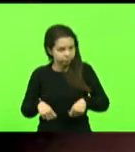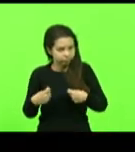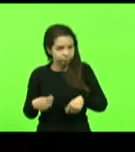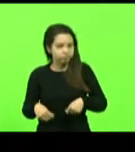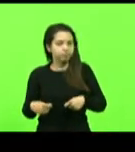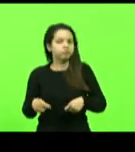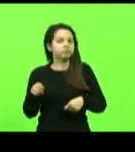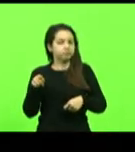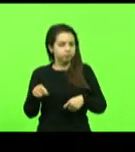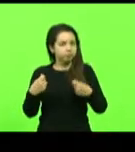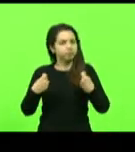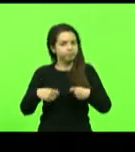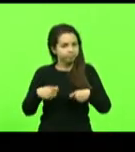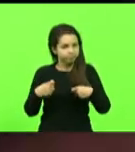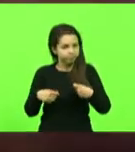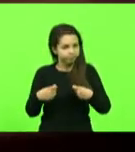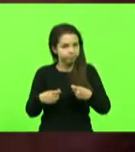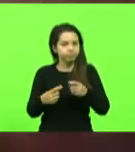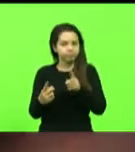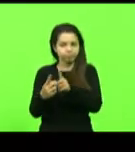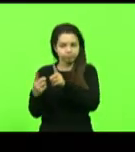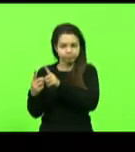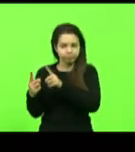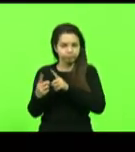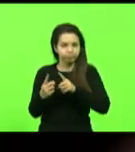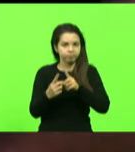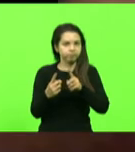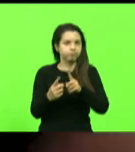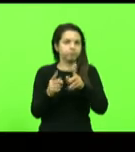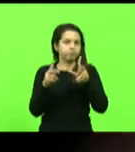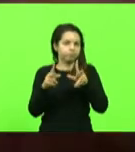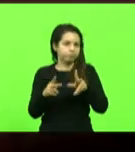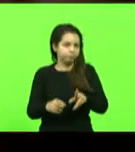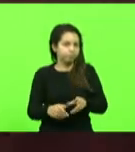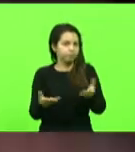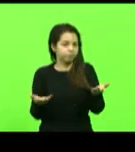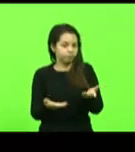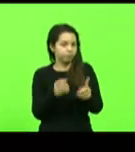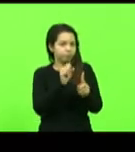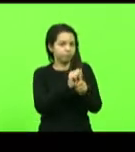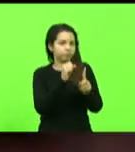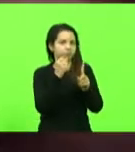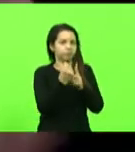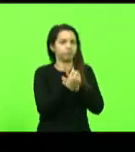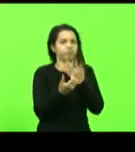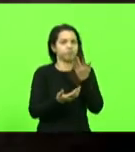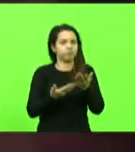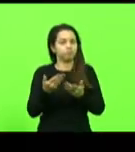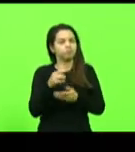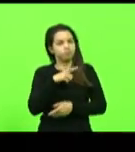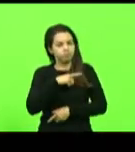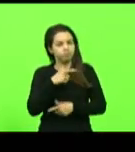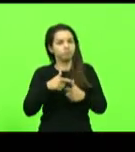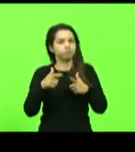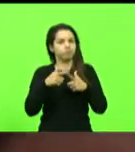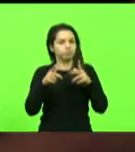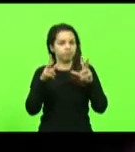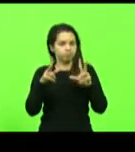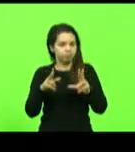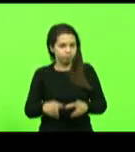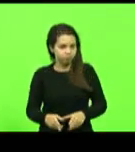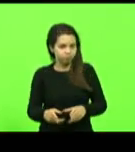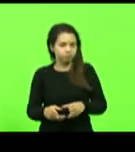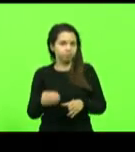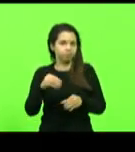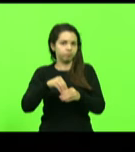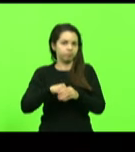Porque assim como está a assistência social, temos esse mesmo problema dentro da habitação, que está